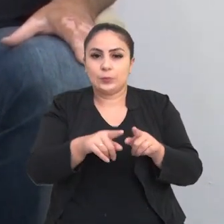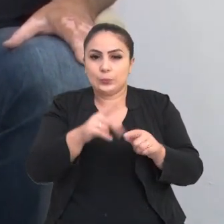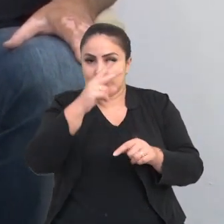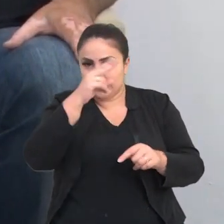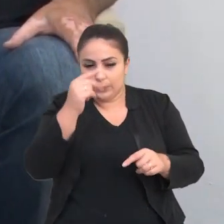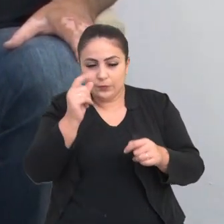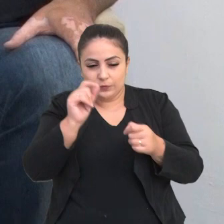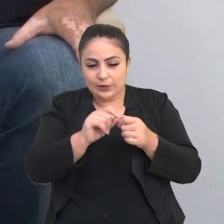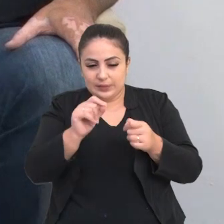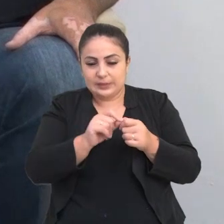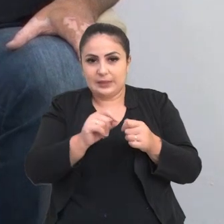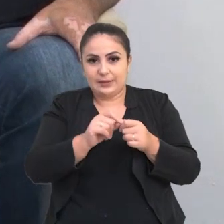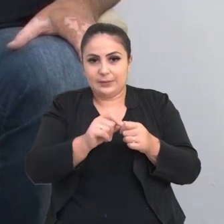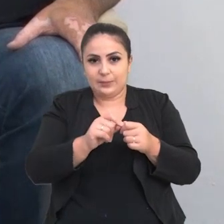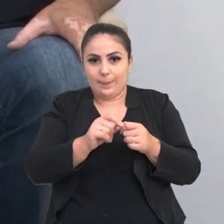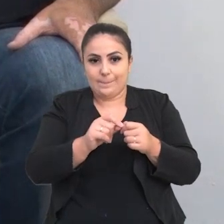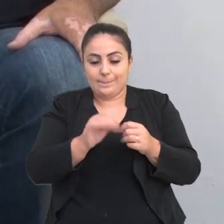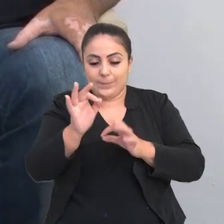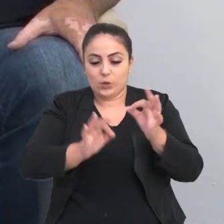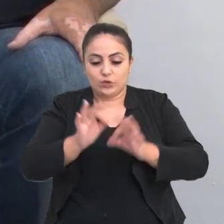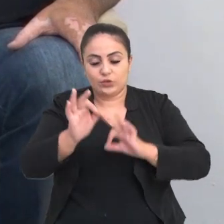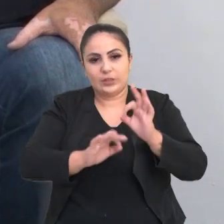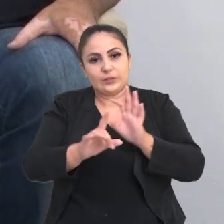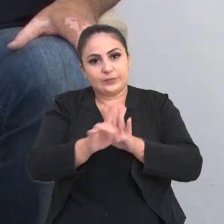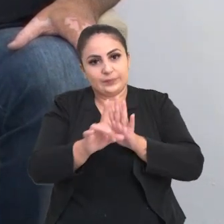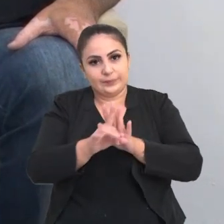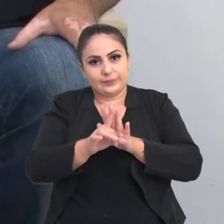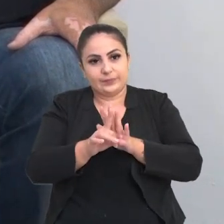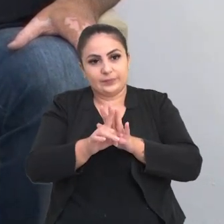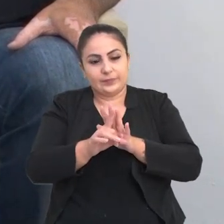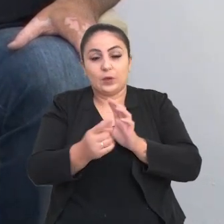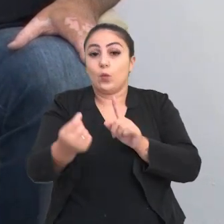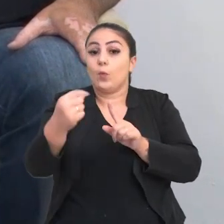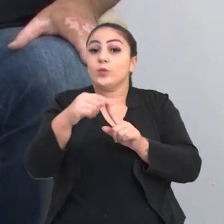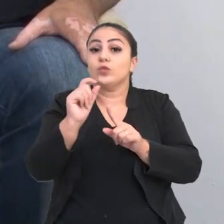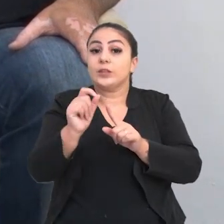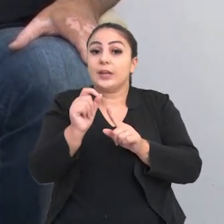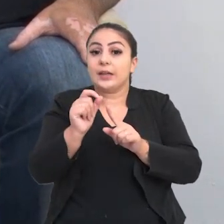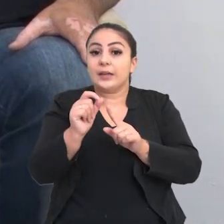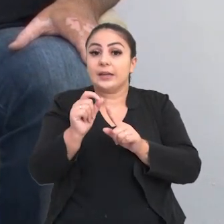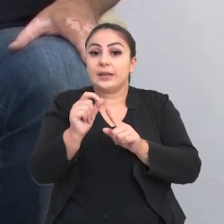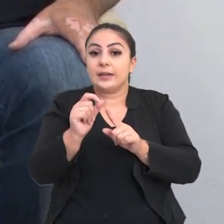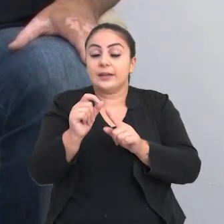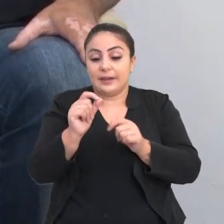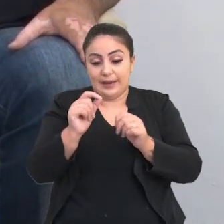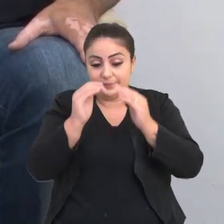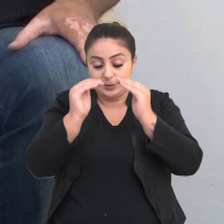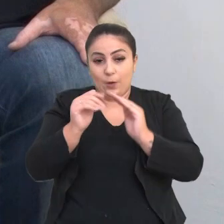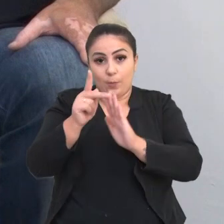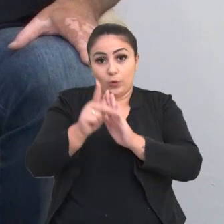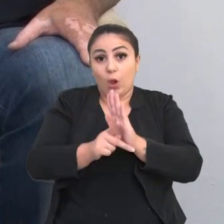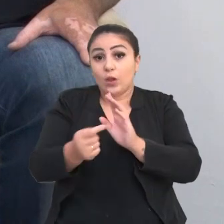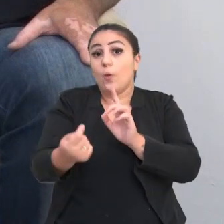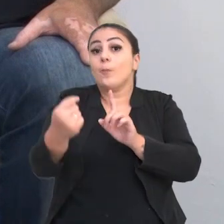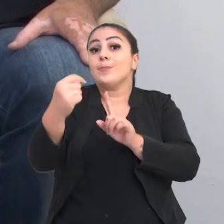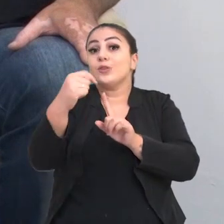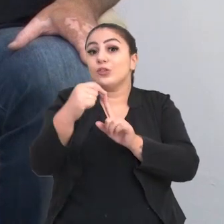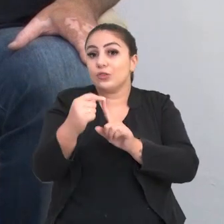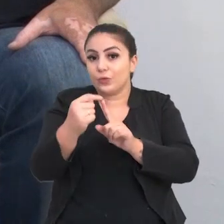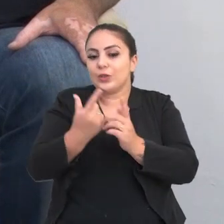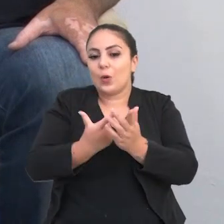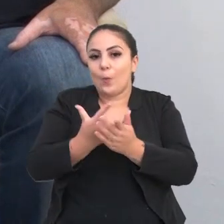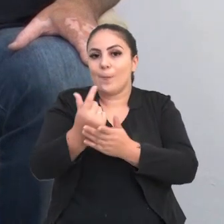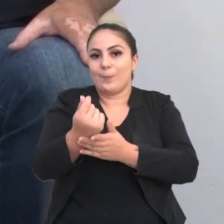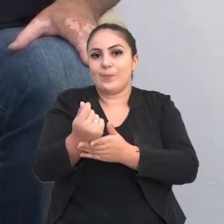do Executivo, ao encaminhar este projeto de lei que objetiva a ratificação do protocolo de